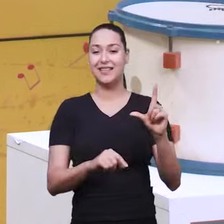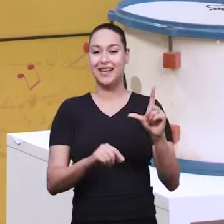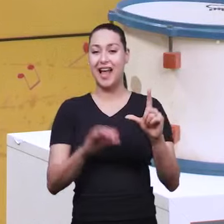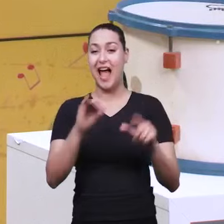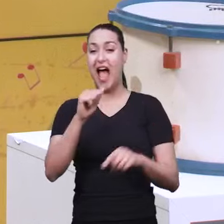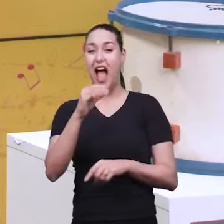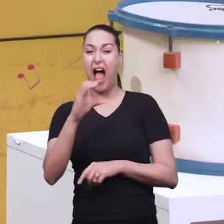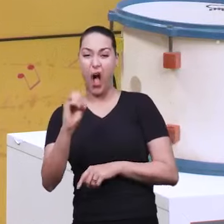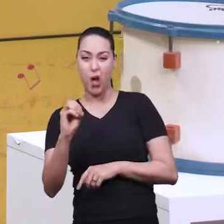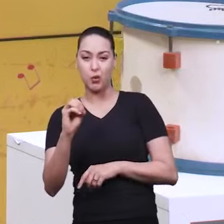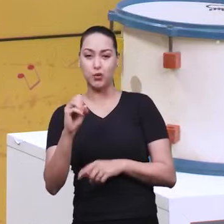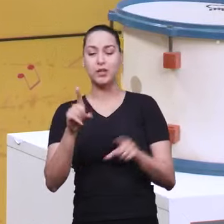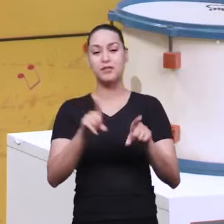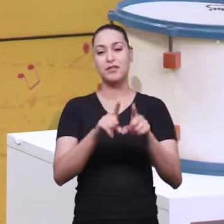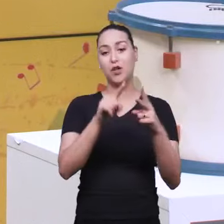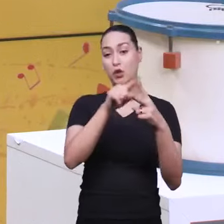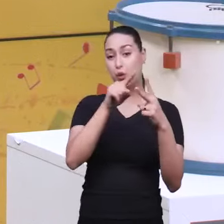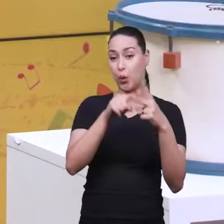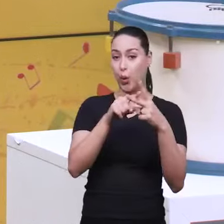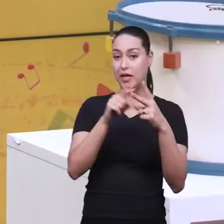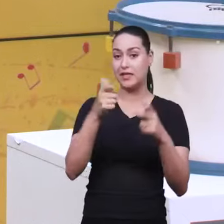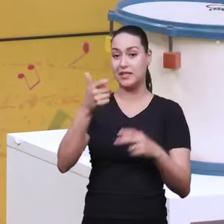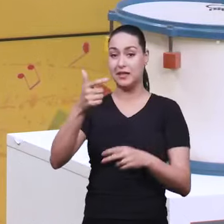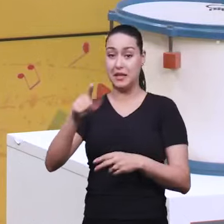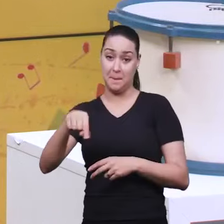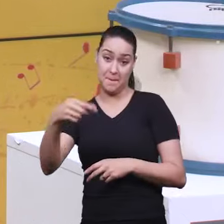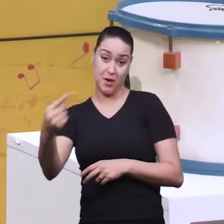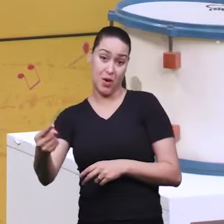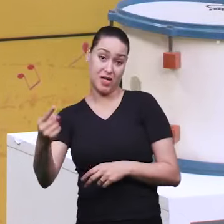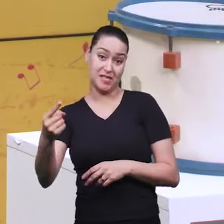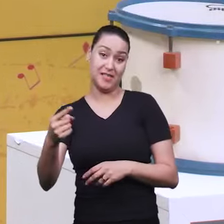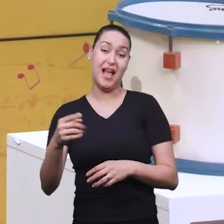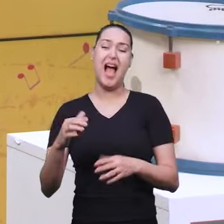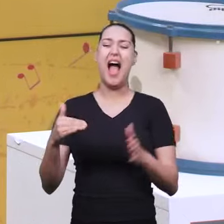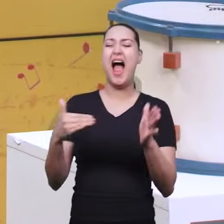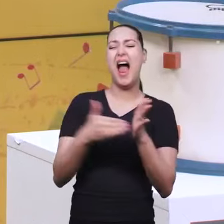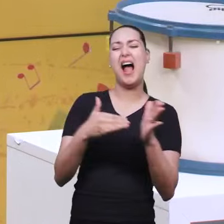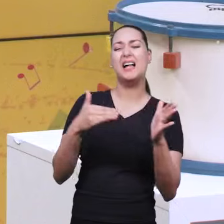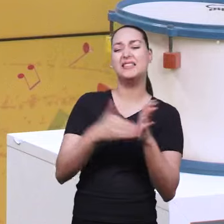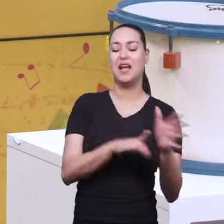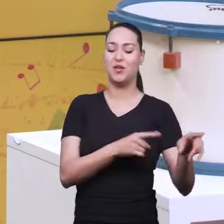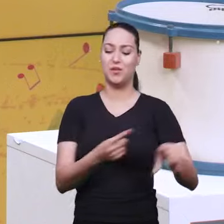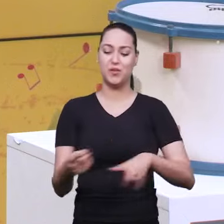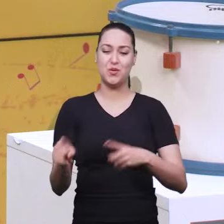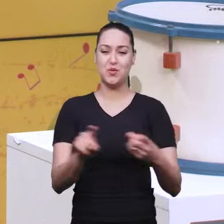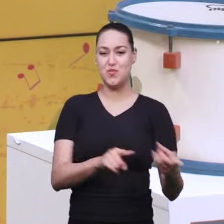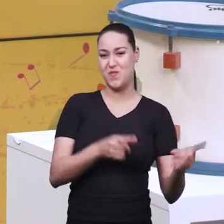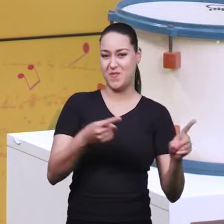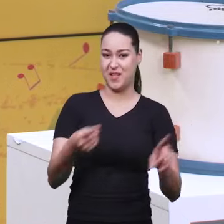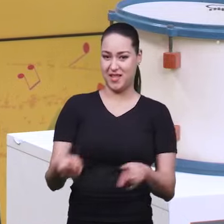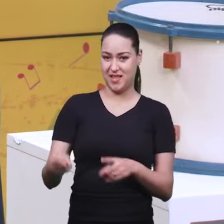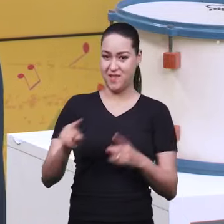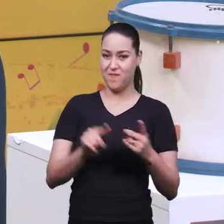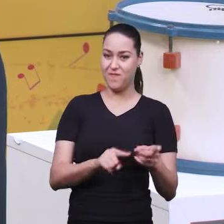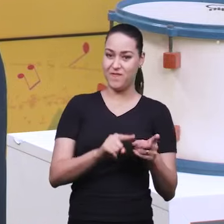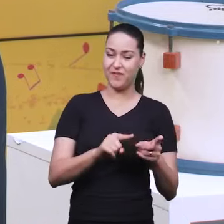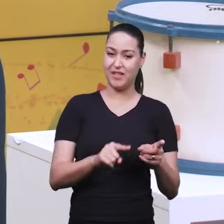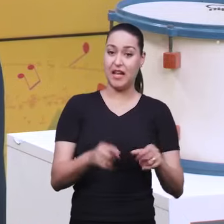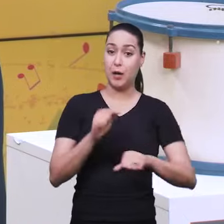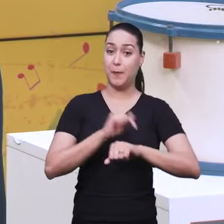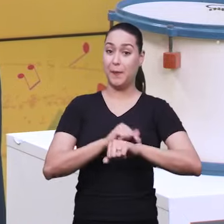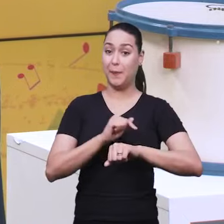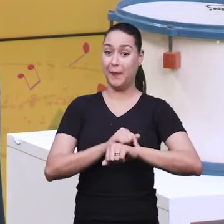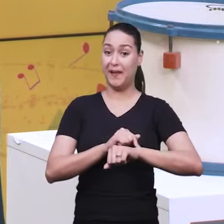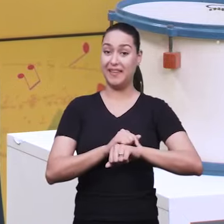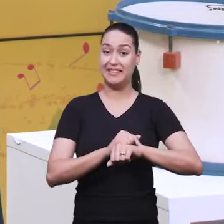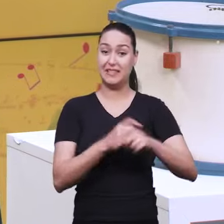ao, 2. São 2. E assim, nós vamos tocar até chegar na parte